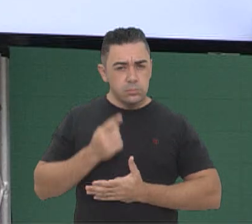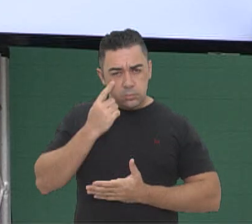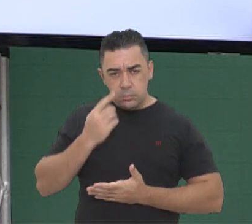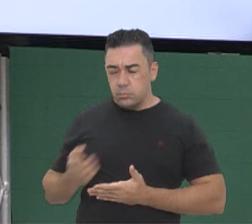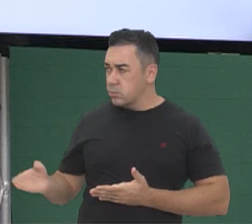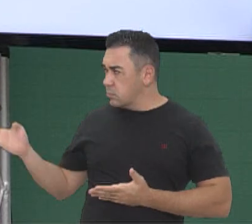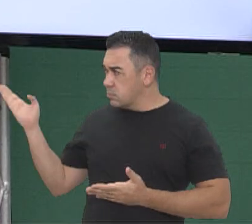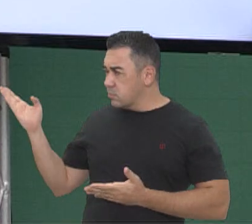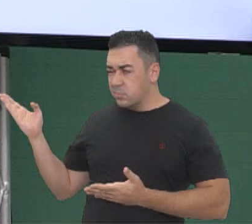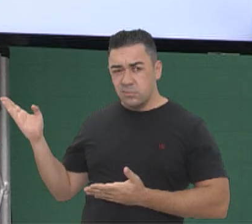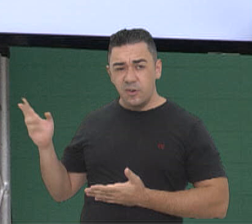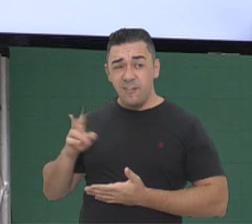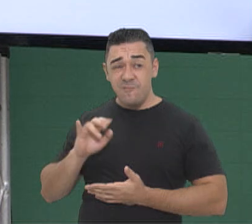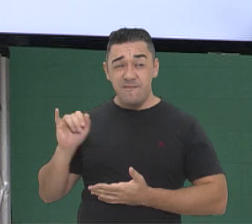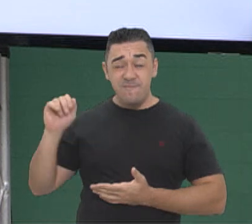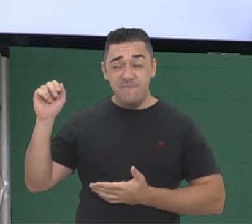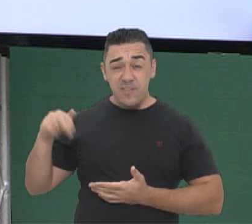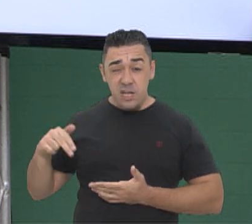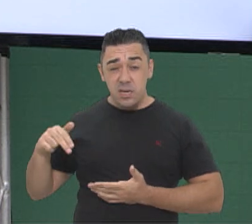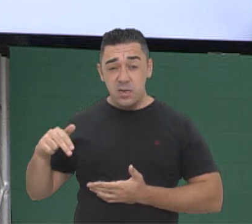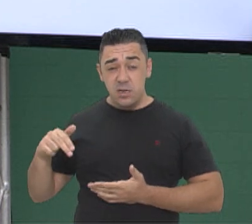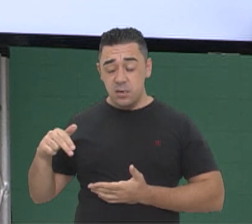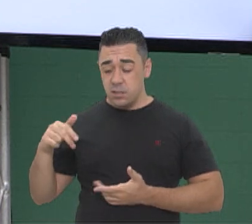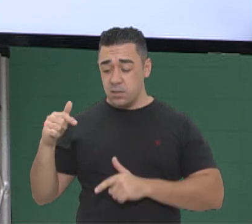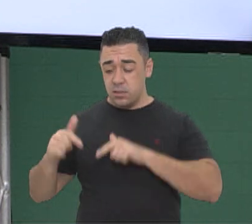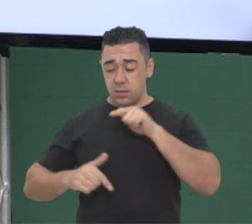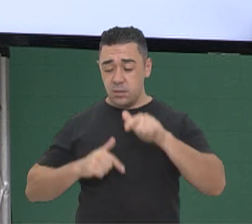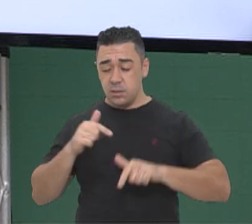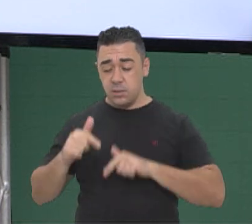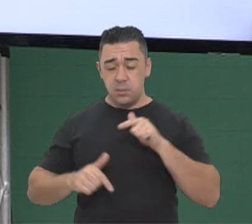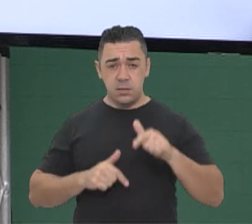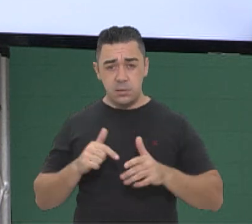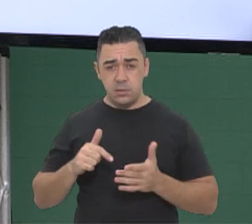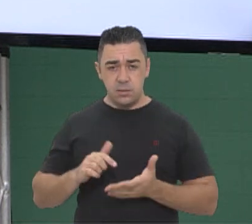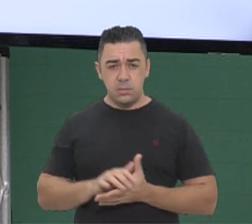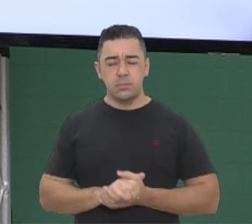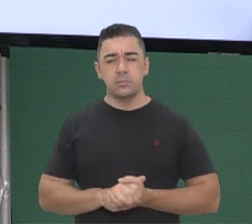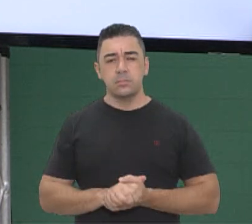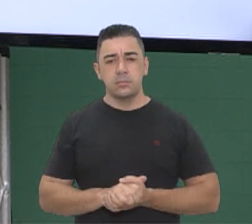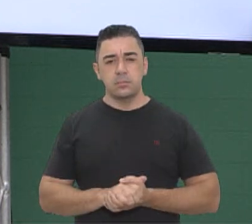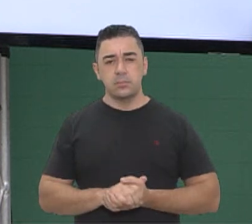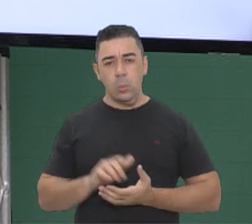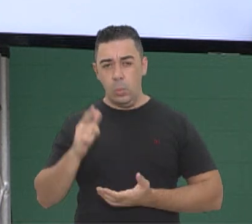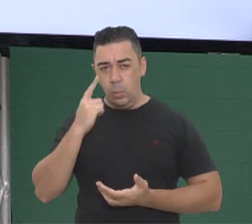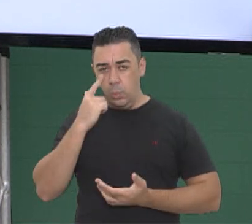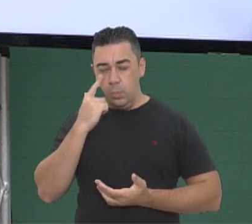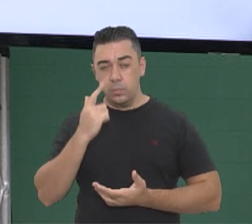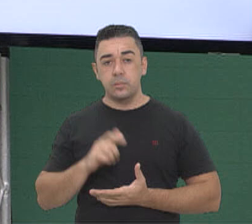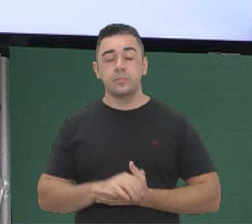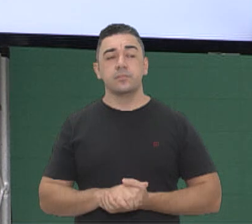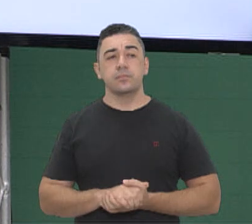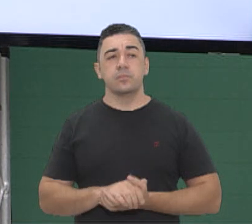só, em que vão a trabalhar, certo? Vamos observar o próximo.